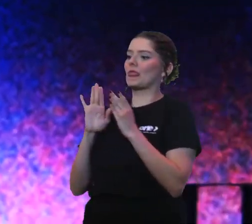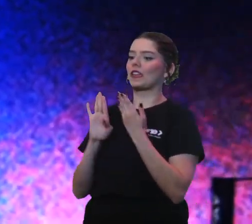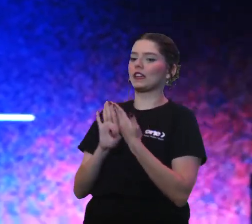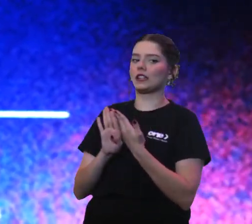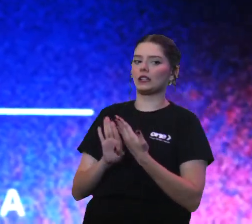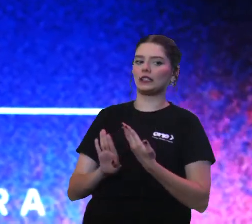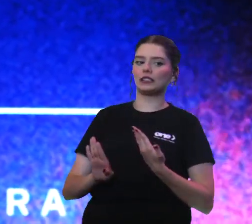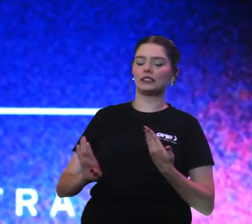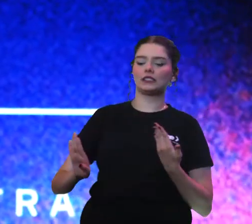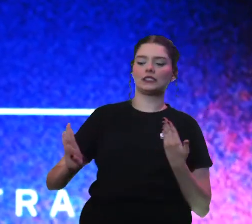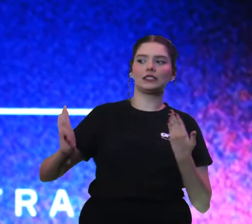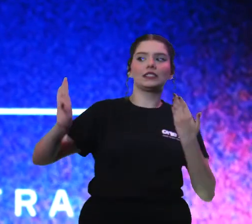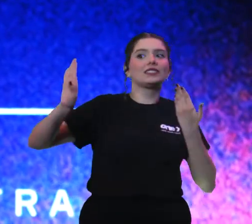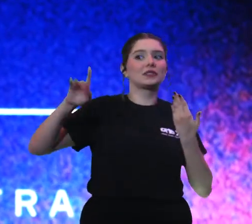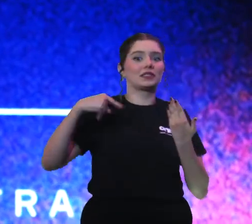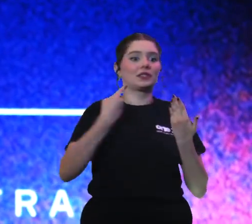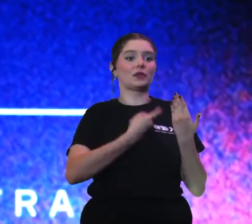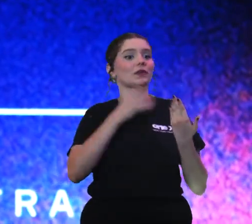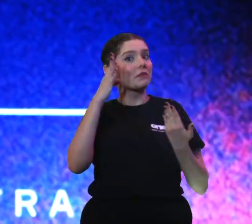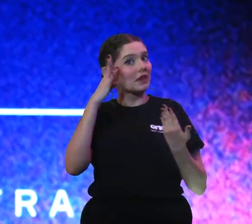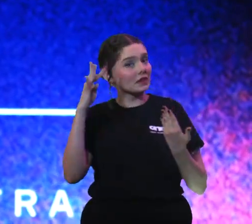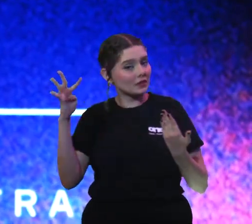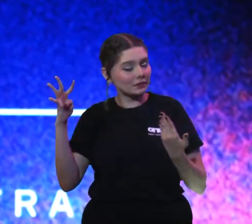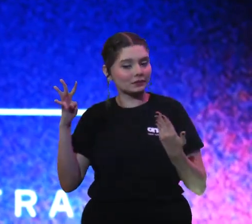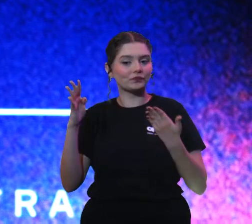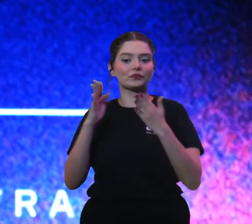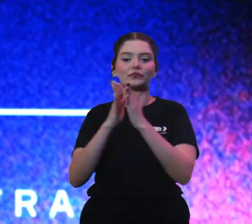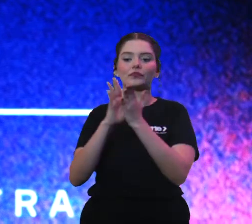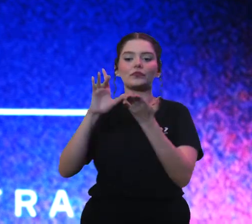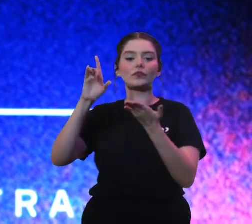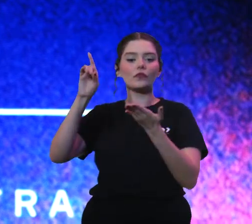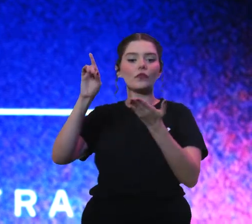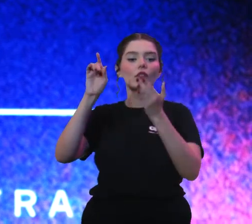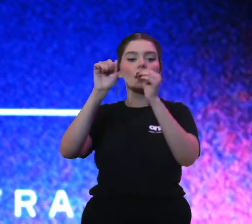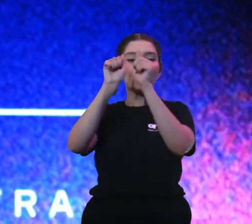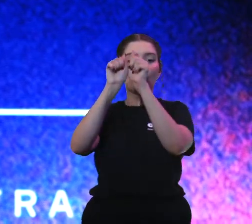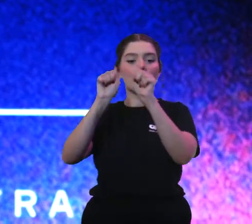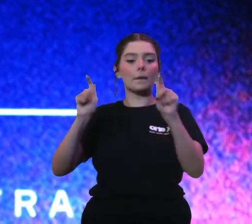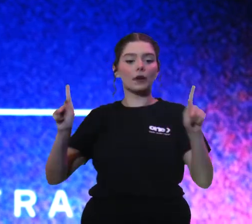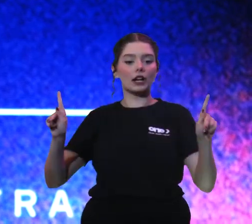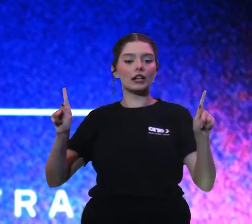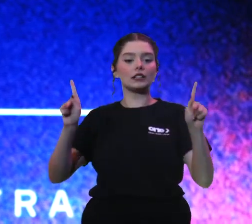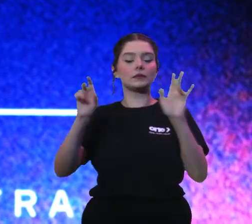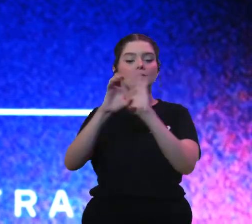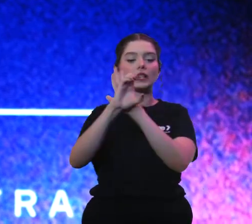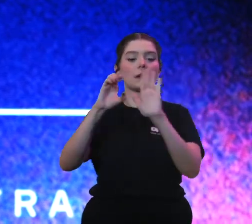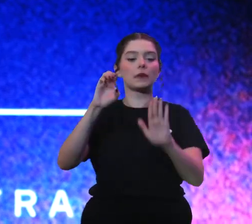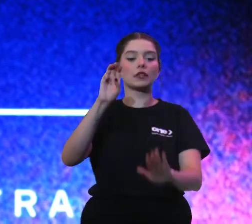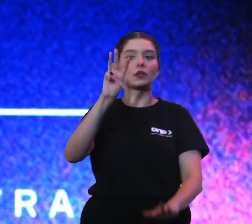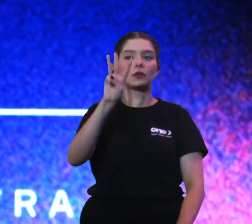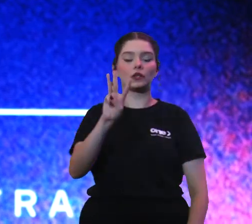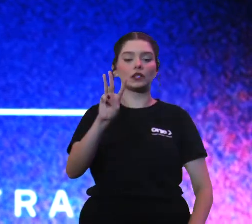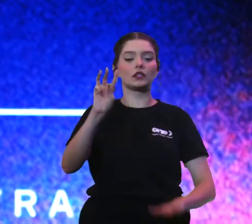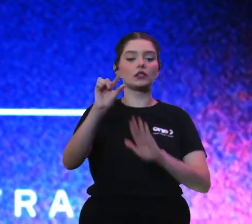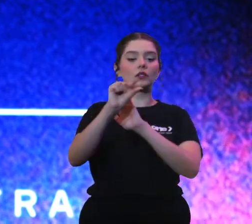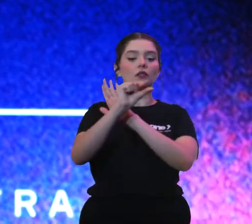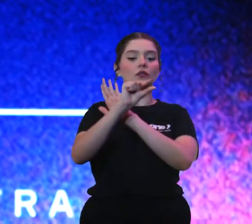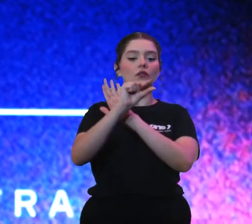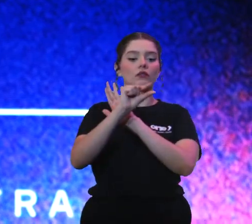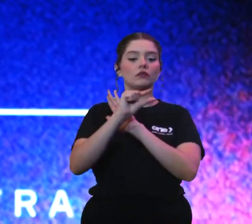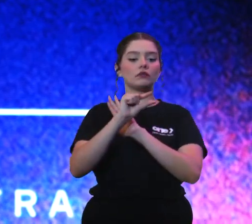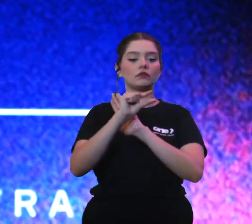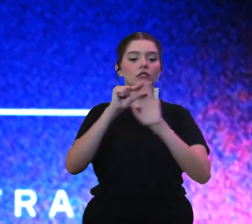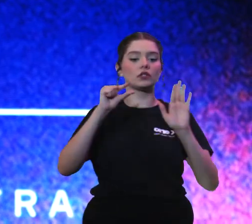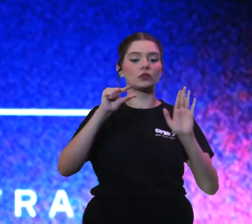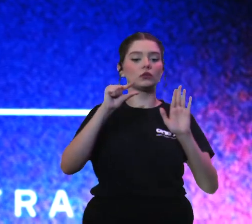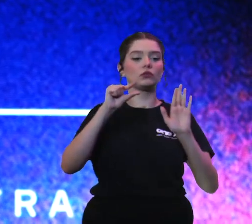que realmente a gente imagina. Abre a tua Bíblia no livro de Apocalipse, capítulo 3, eu quero ler com você esse texto,